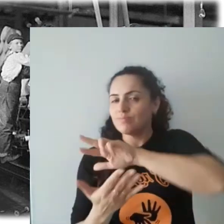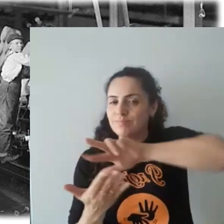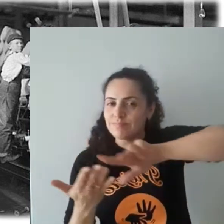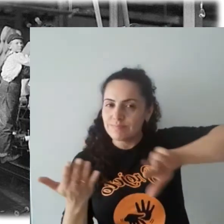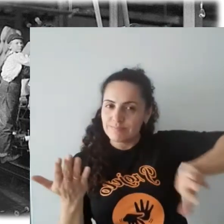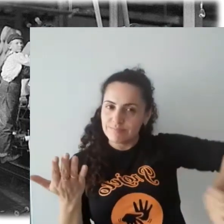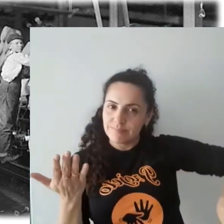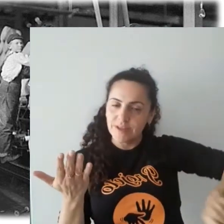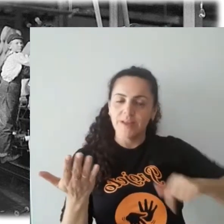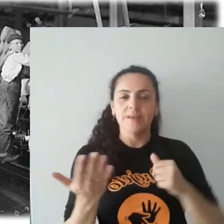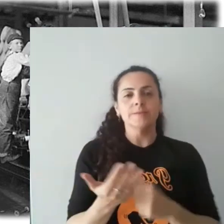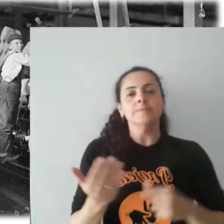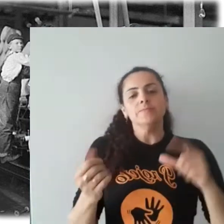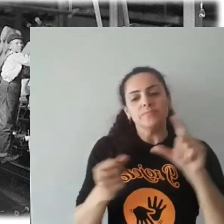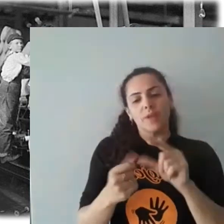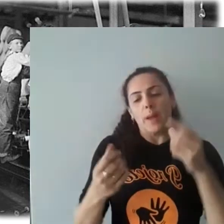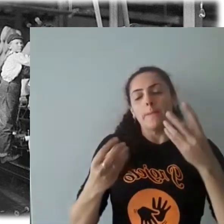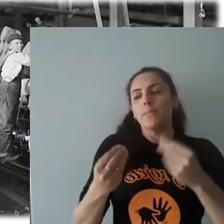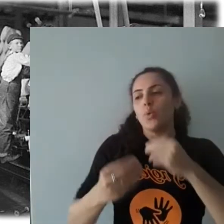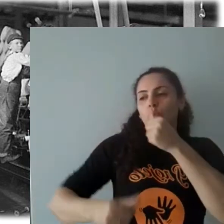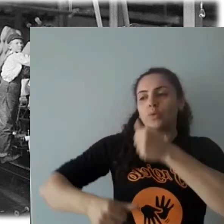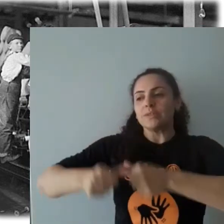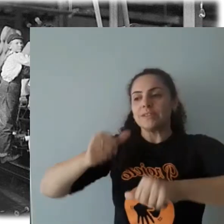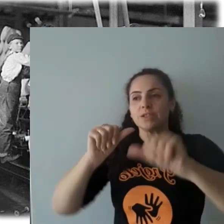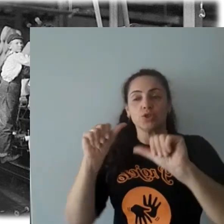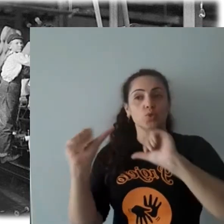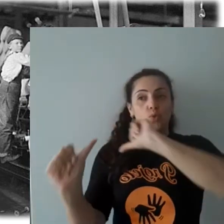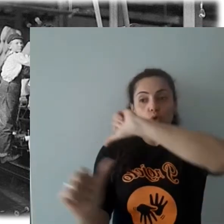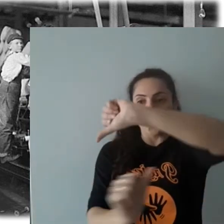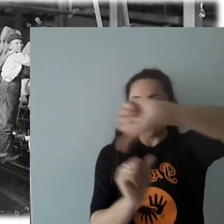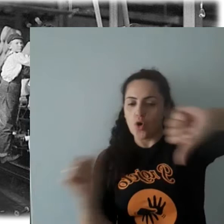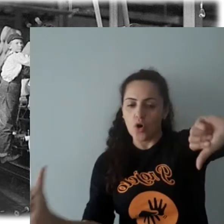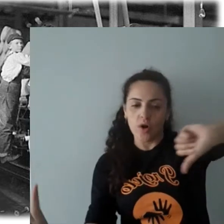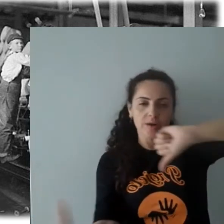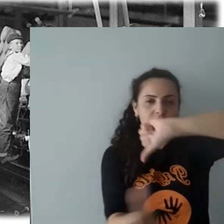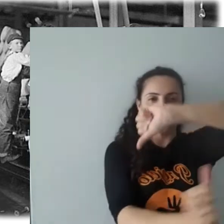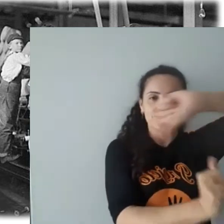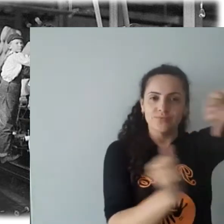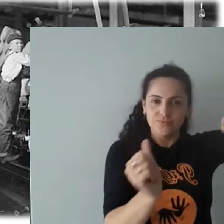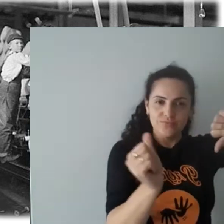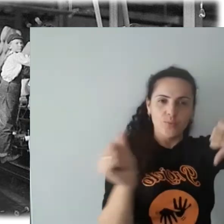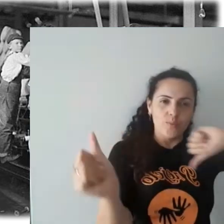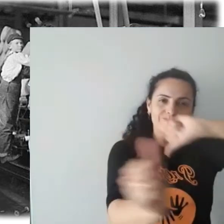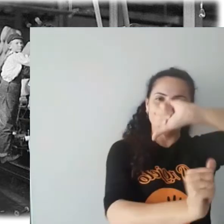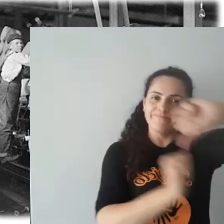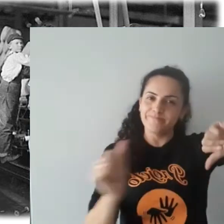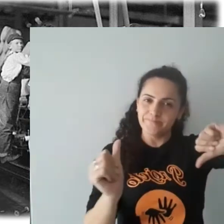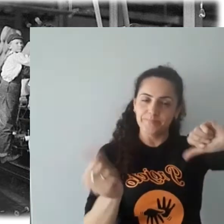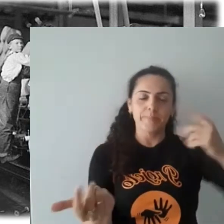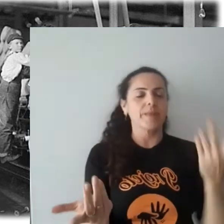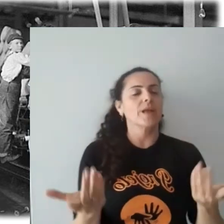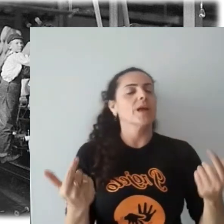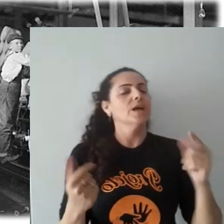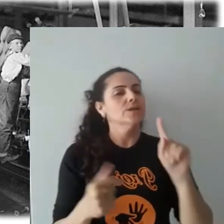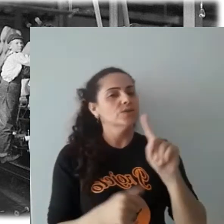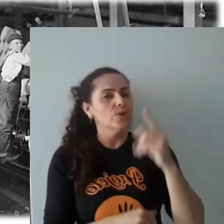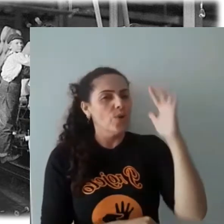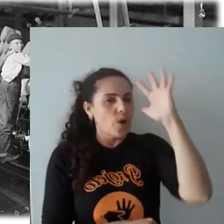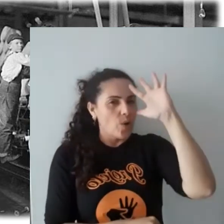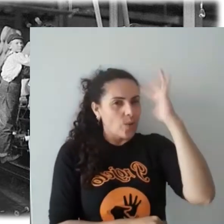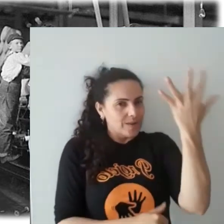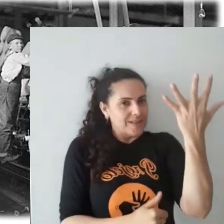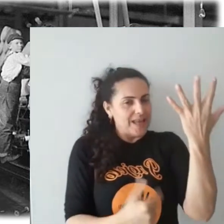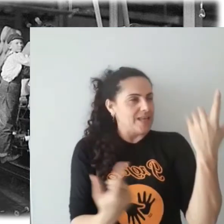uma produção industrial. Isso não acontece simplesmente porque a gente quer, mas sim porque existe uma necessidade